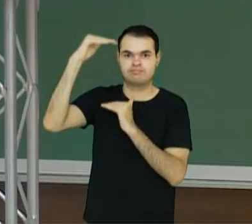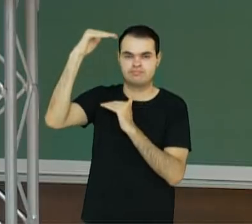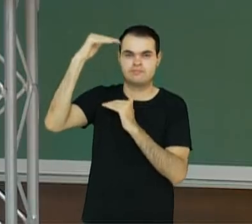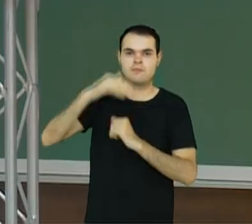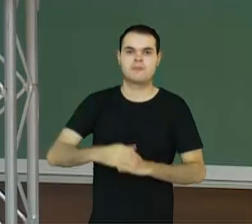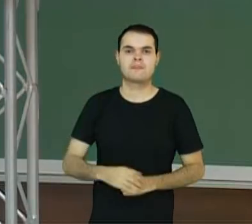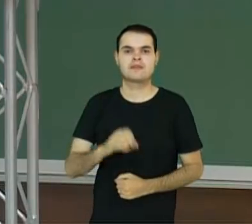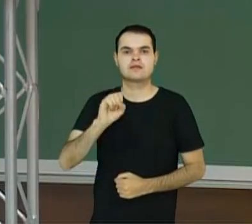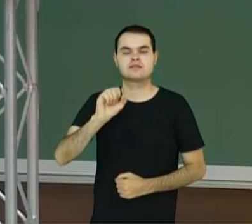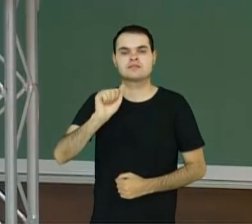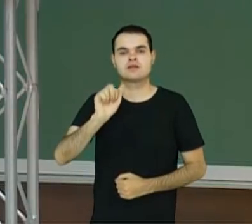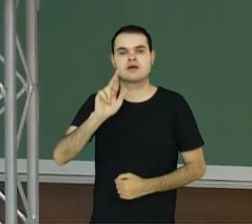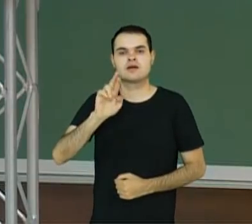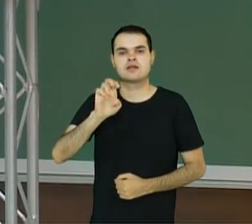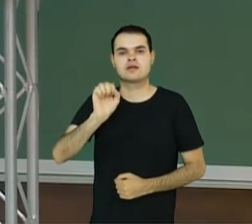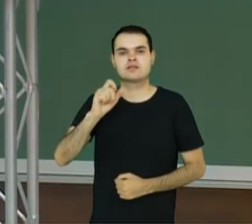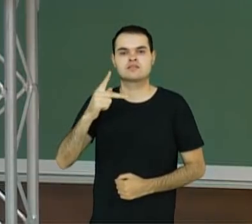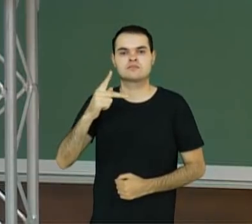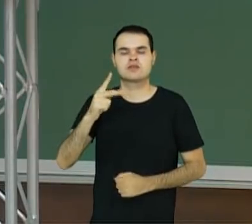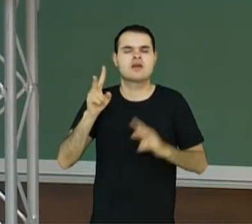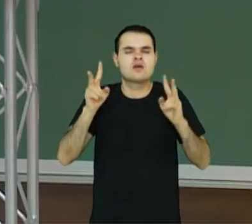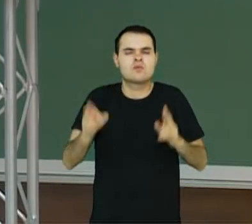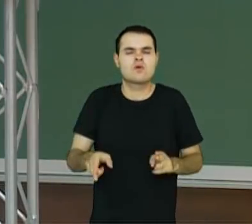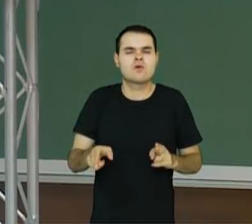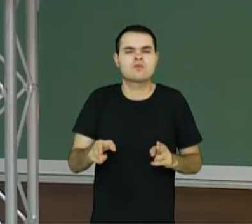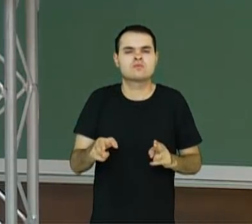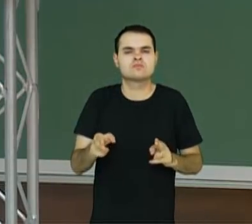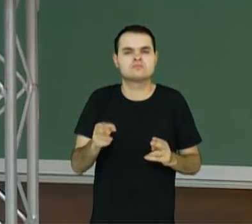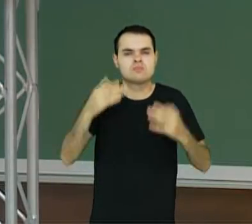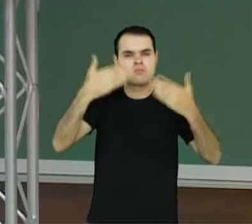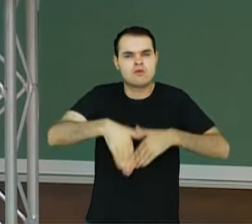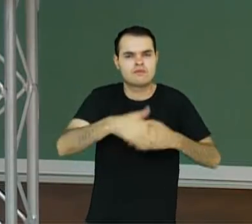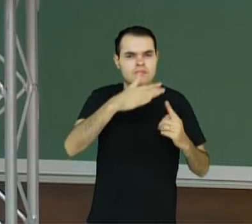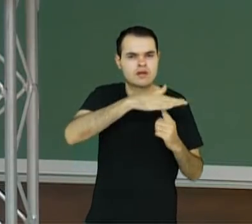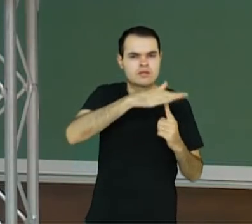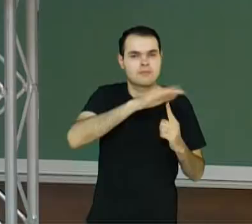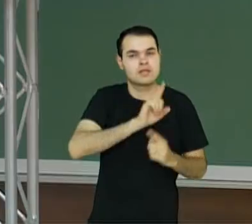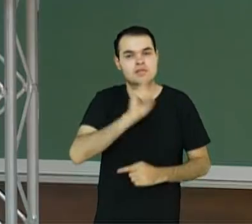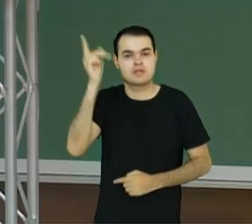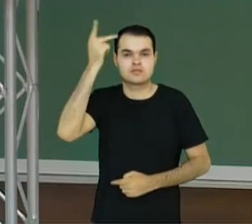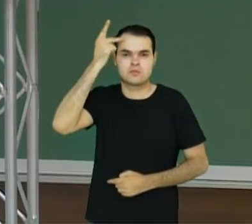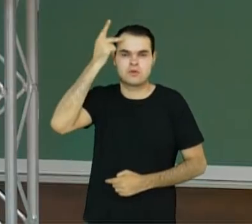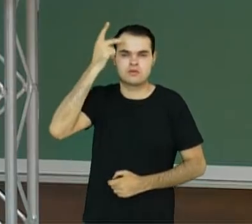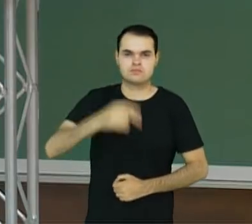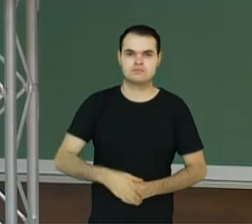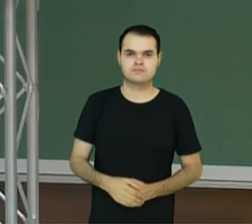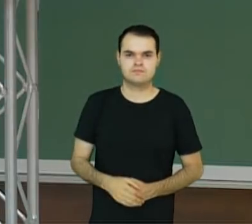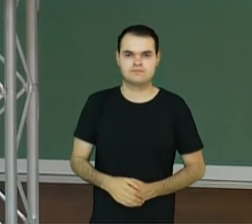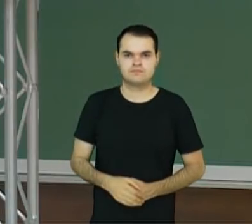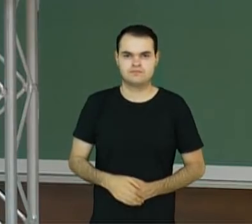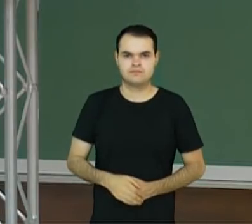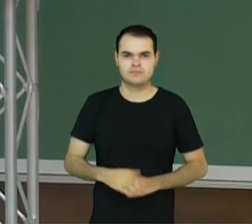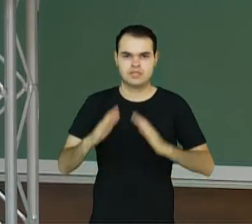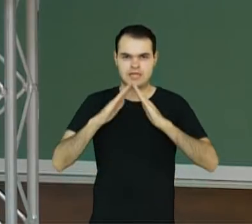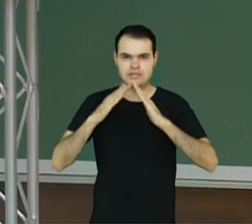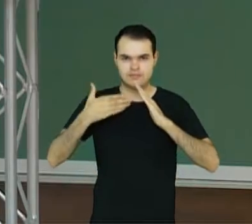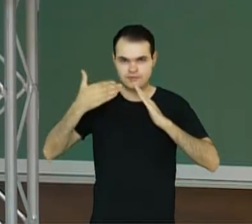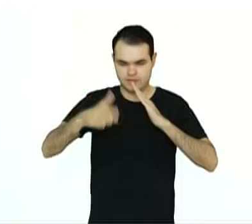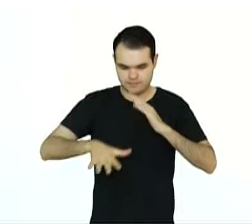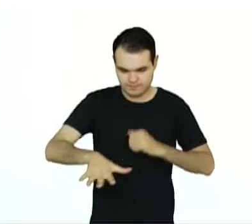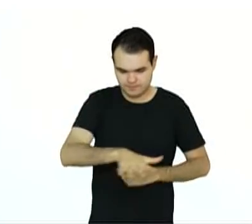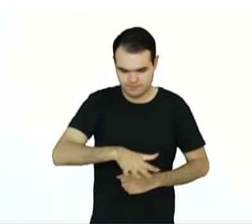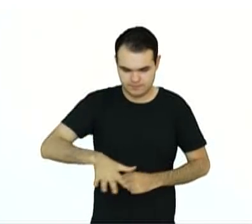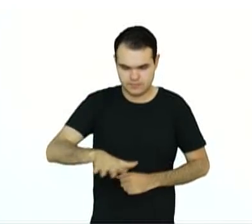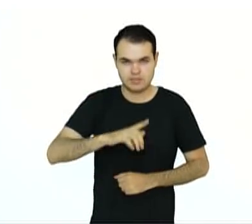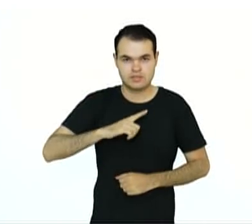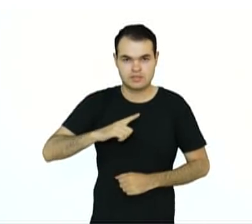no Saresp, que é como a nossa prova Paraná aqui, só aqui do estado de São Paulo, tá bom? E diz assim, ó. O piso de uma varanda é feito com ladrilhos